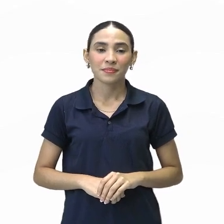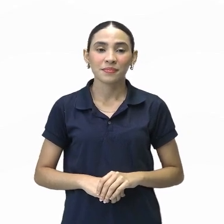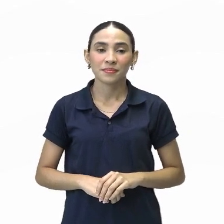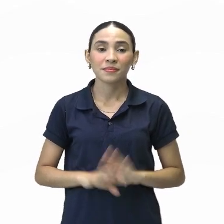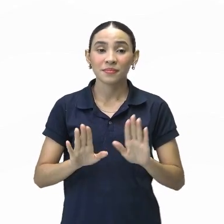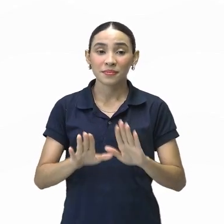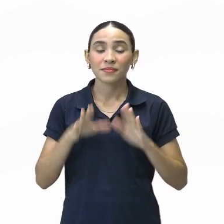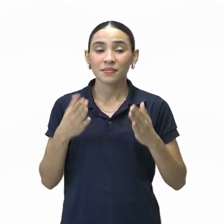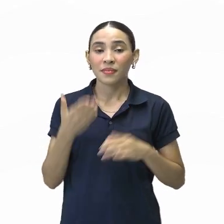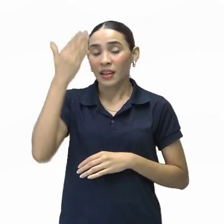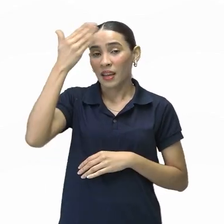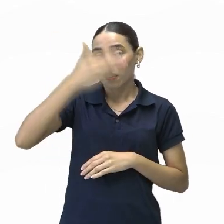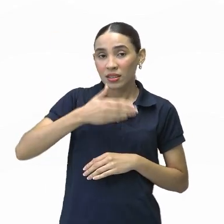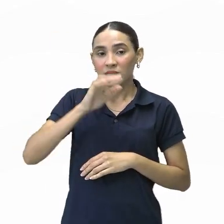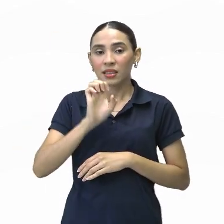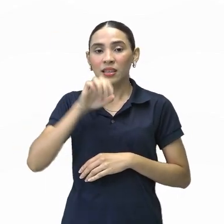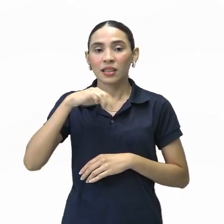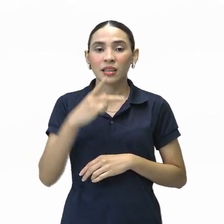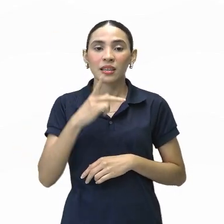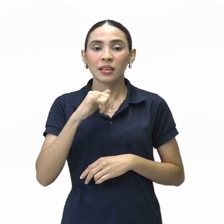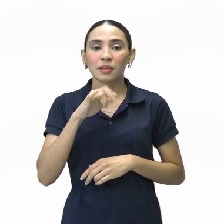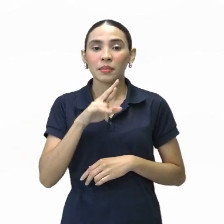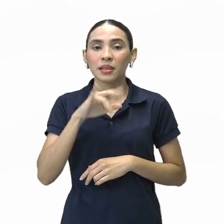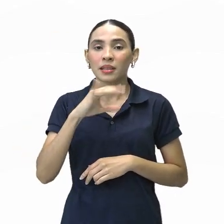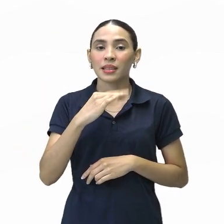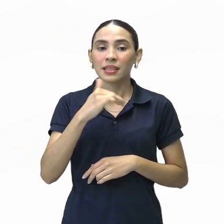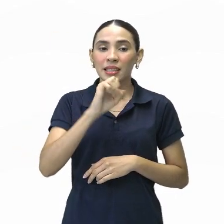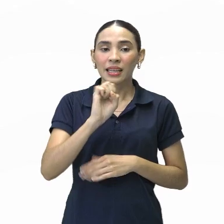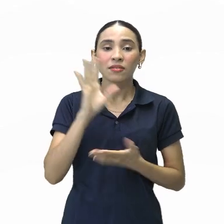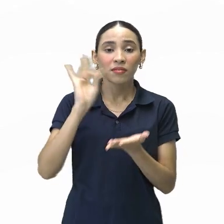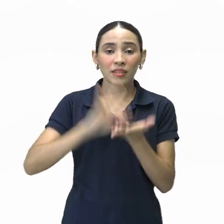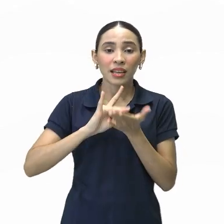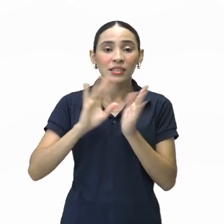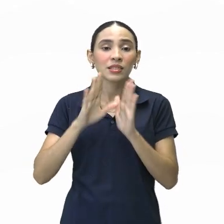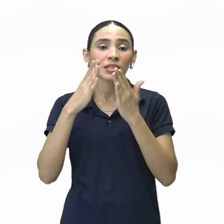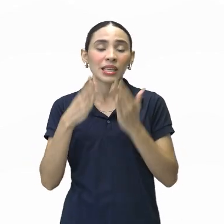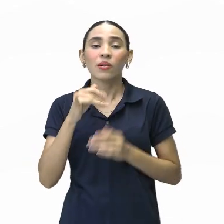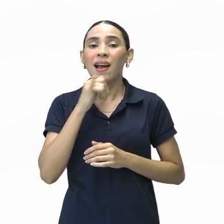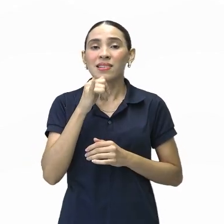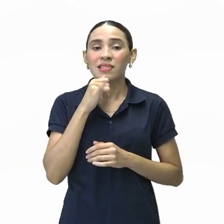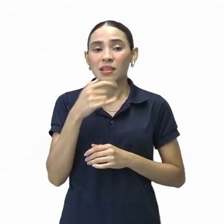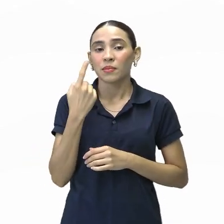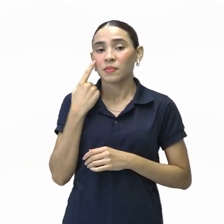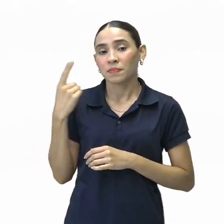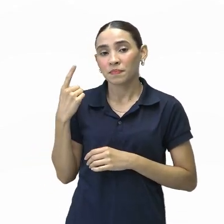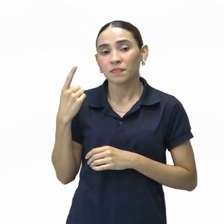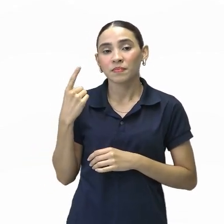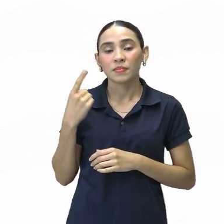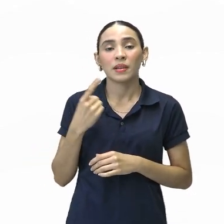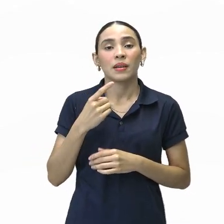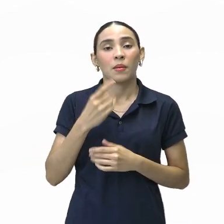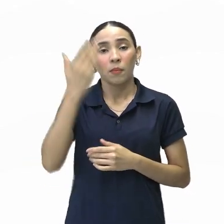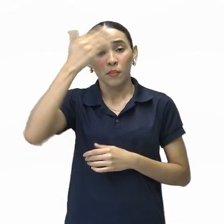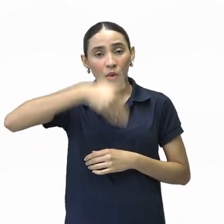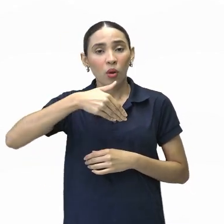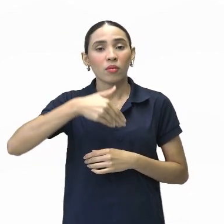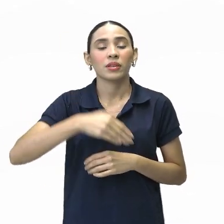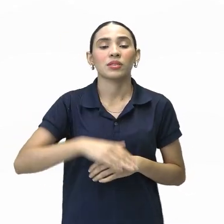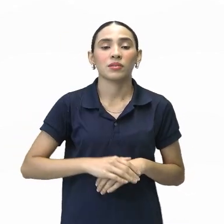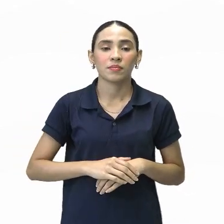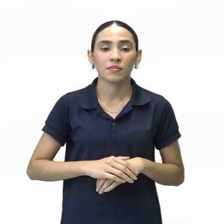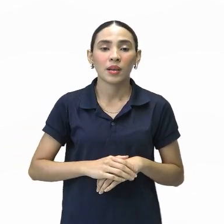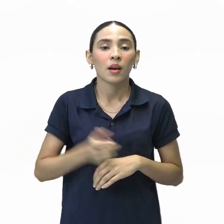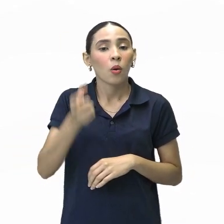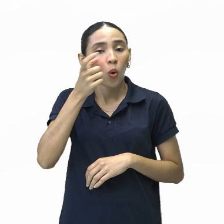Vamos falar um pouquinho sobre as evidências empíricas. Então, nós temos o exemplo delas, né, as evidências empíricas, por